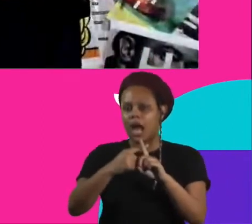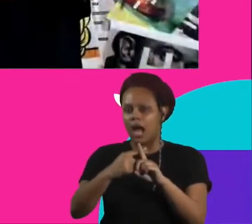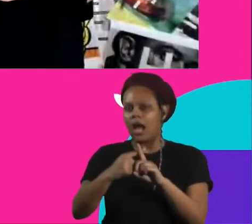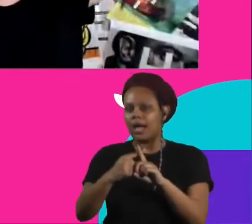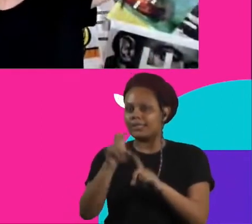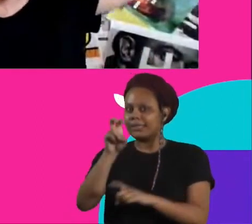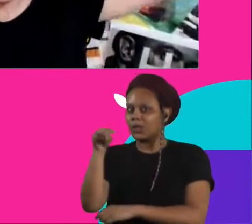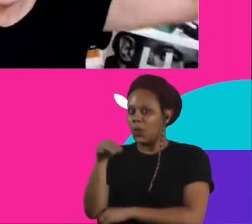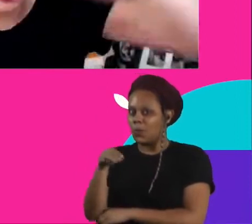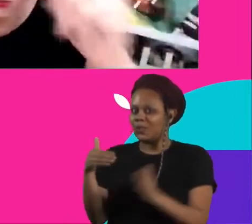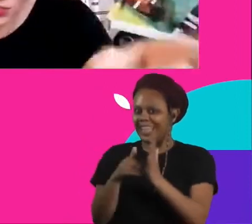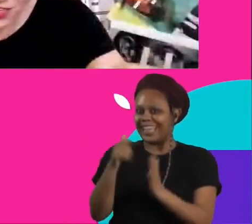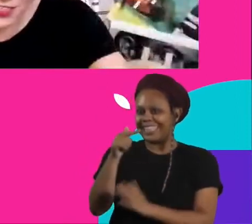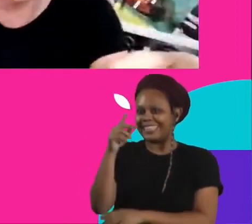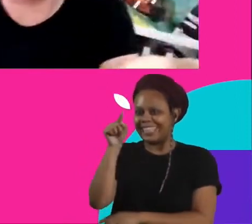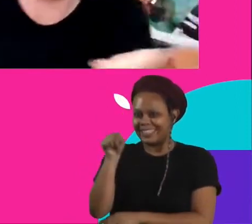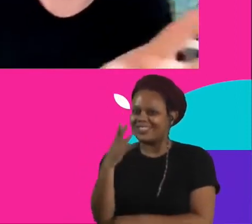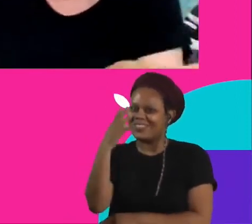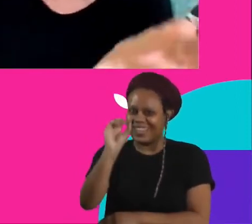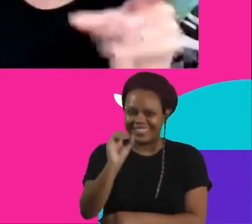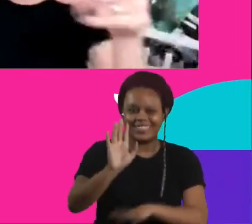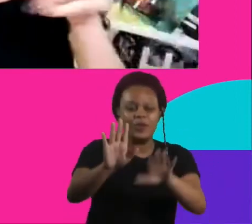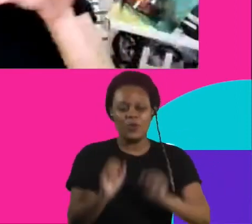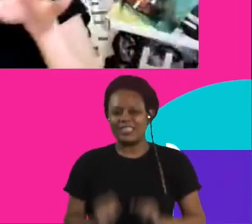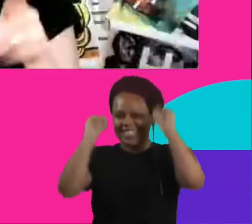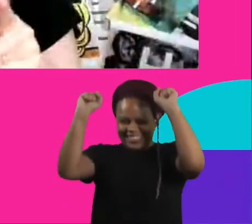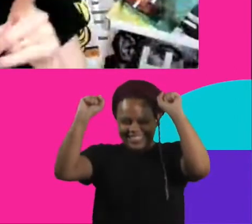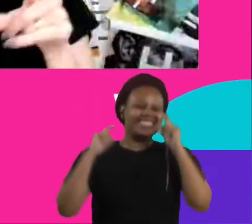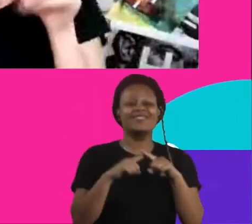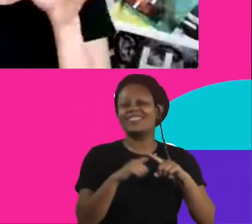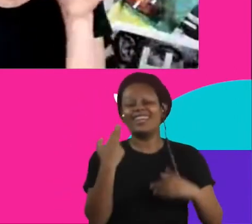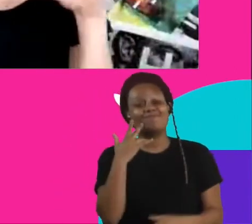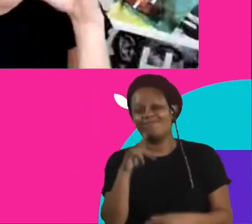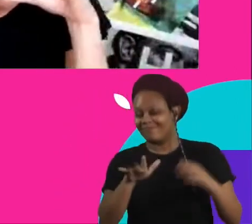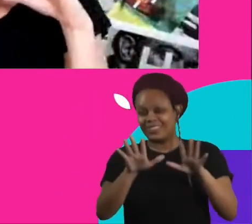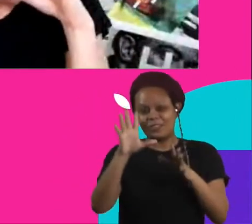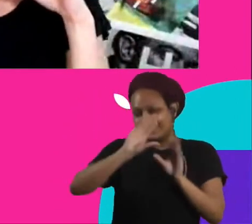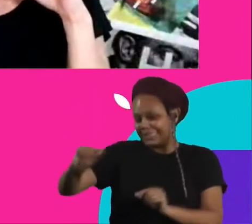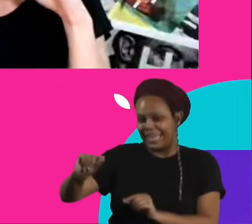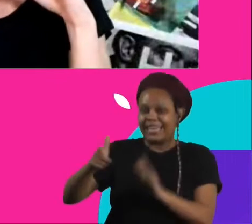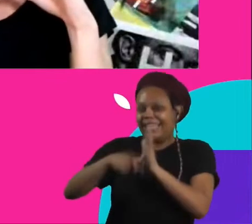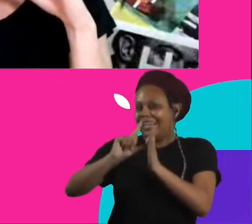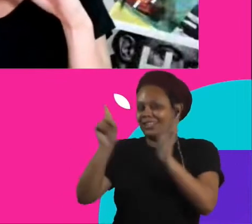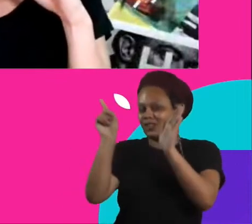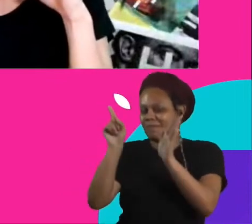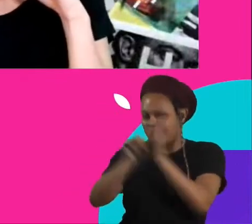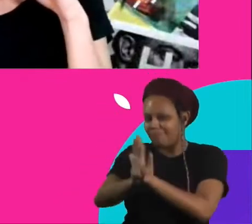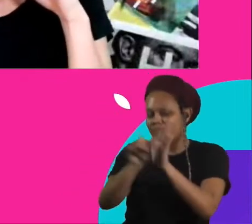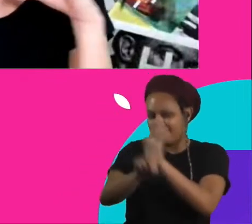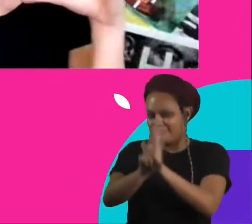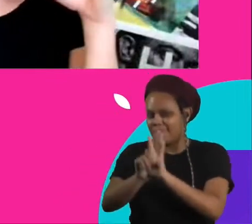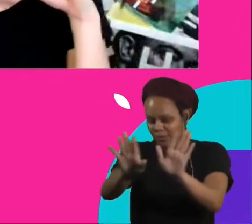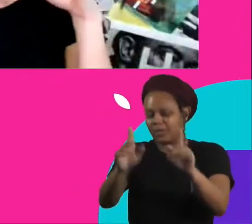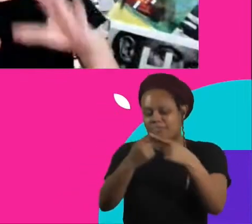Porque eu tenho uma pergunta que eu não vou sair sem te fazer, tá? que é bombástica. Então, vamos só resumir aqui, porque a minha